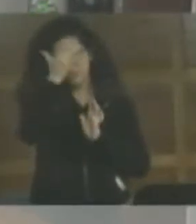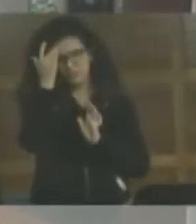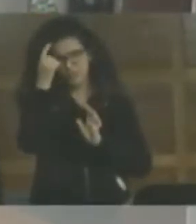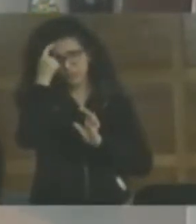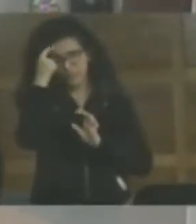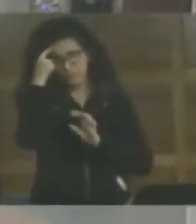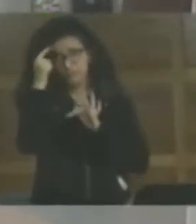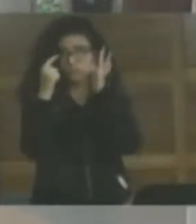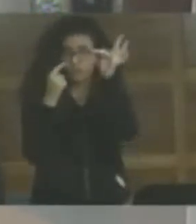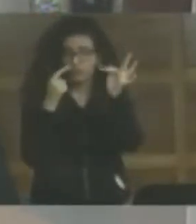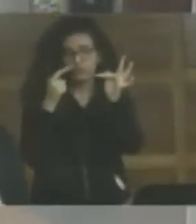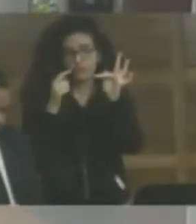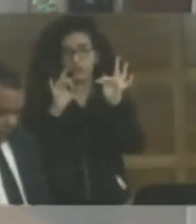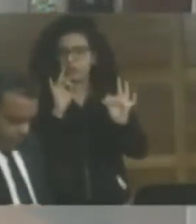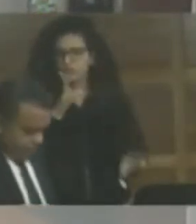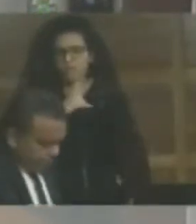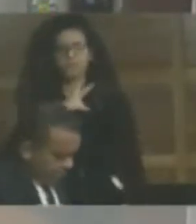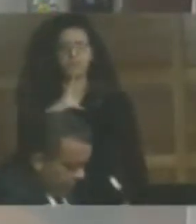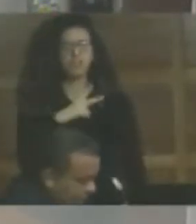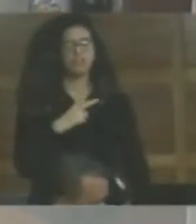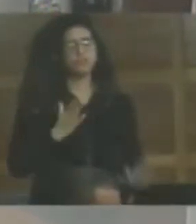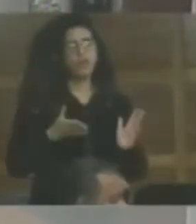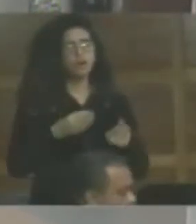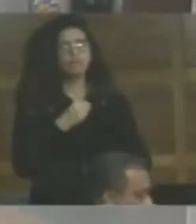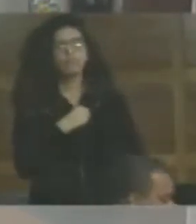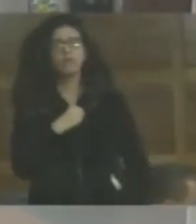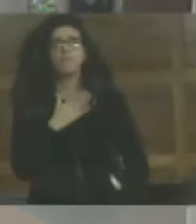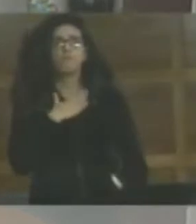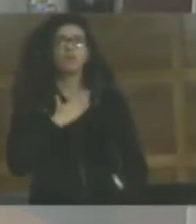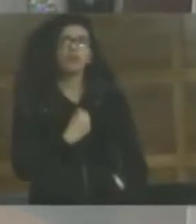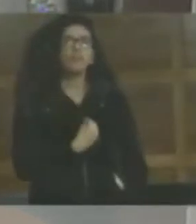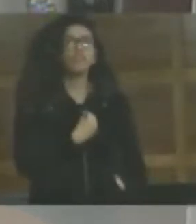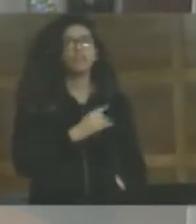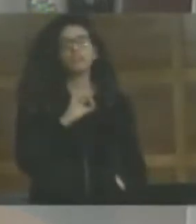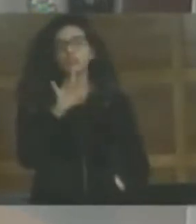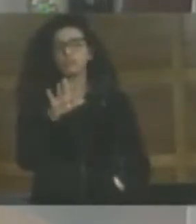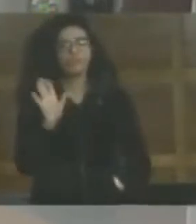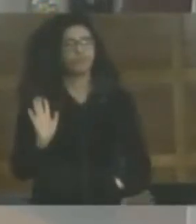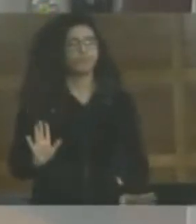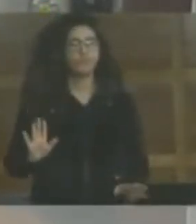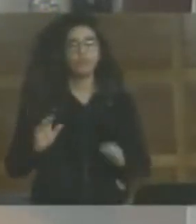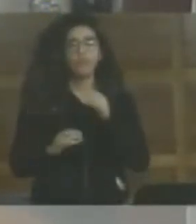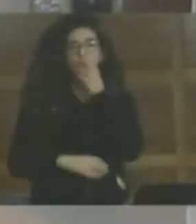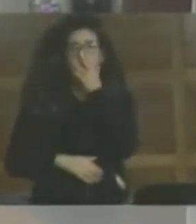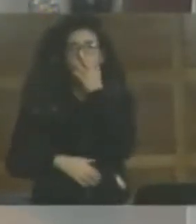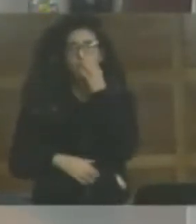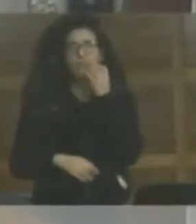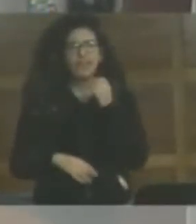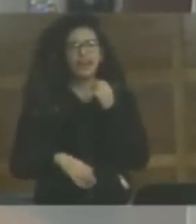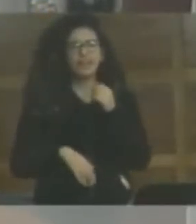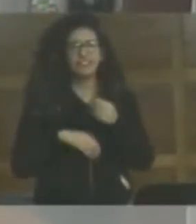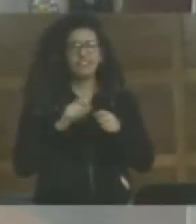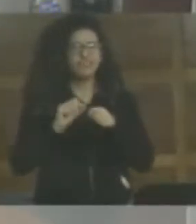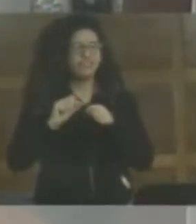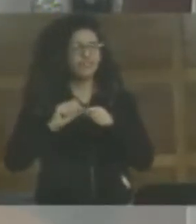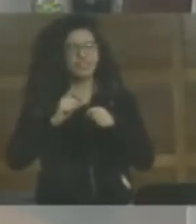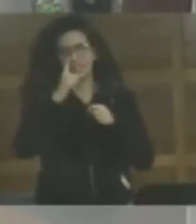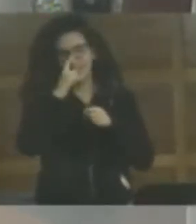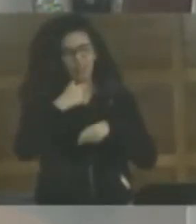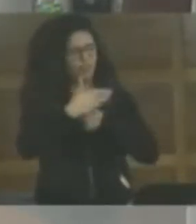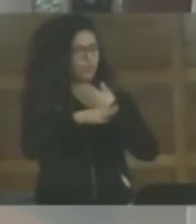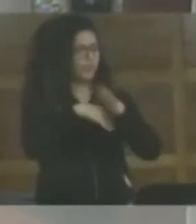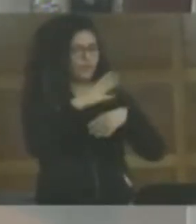próximo, pensa nele mesmo. Aí acaba fazendo esse descarte desordenado e totalmente errado, tá